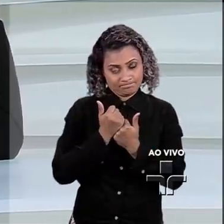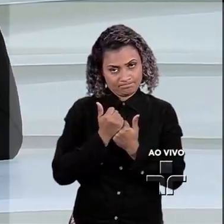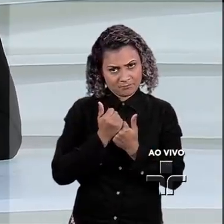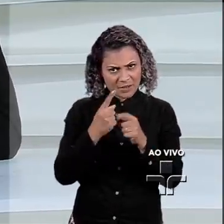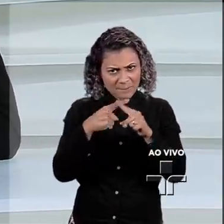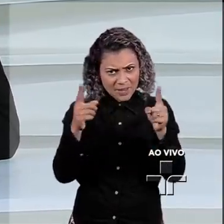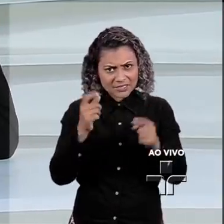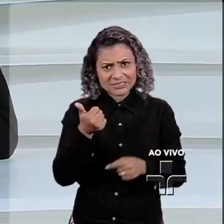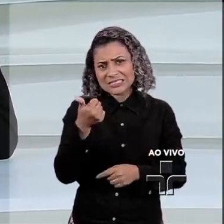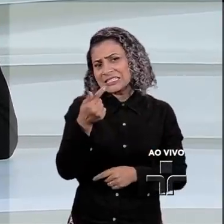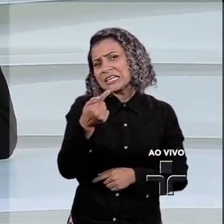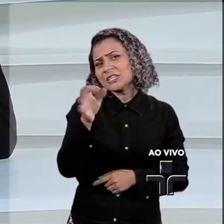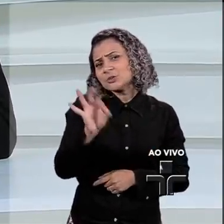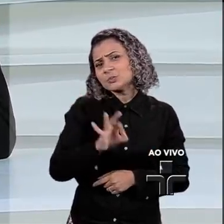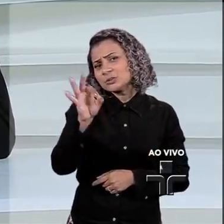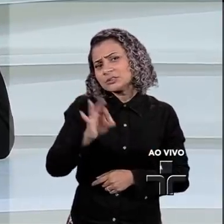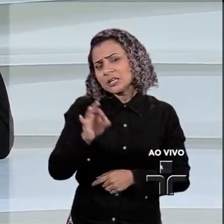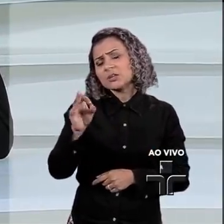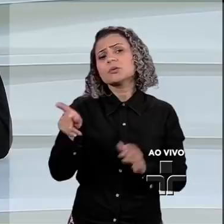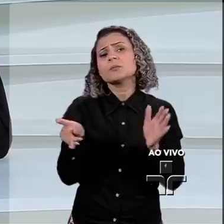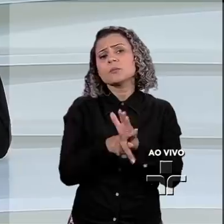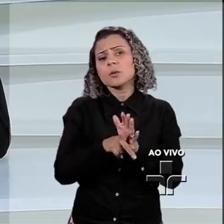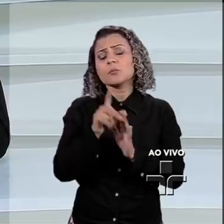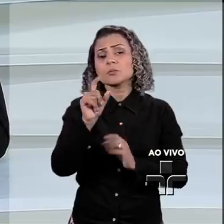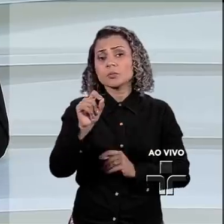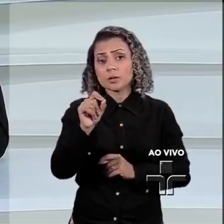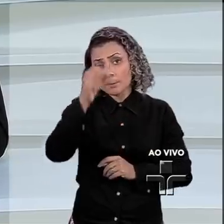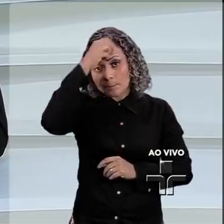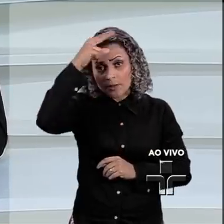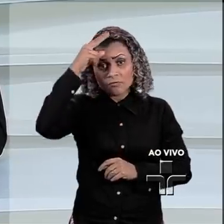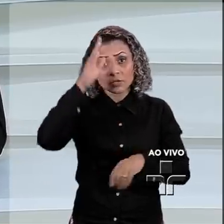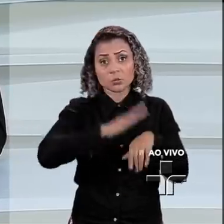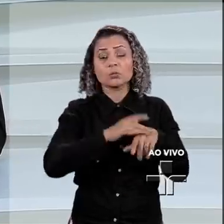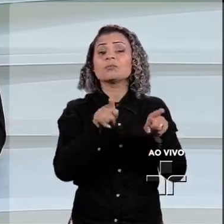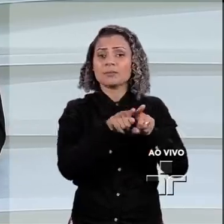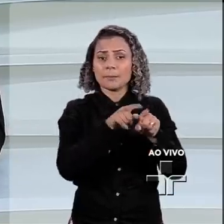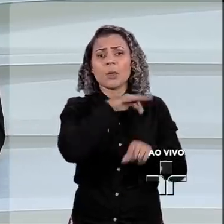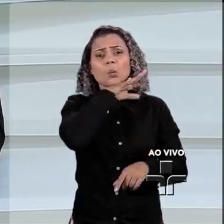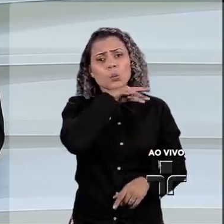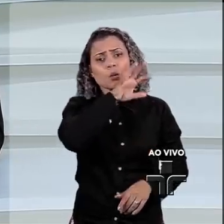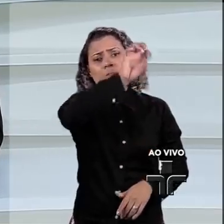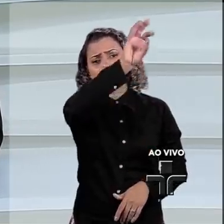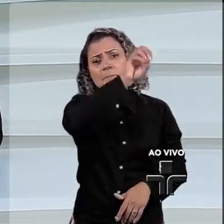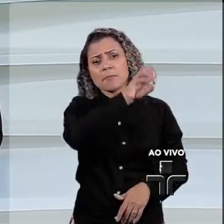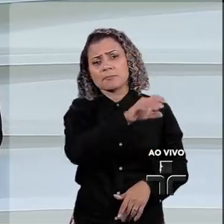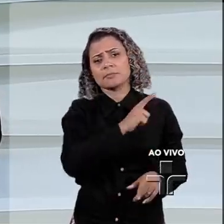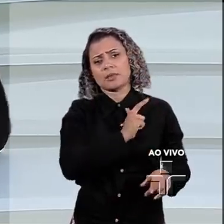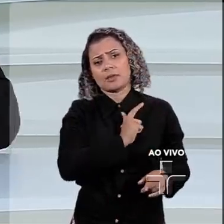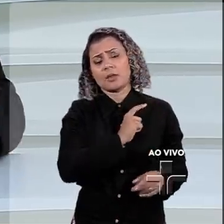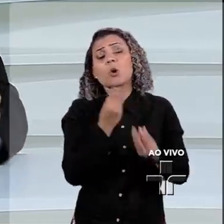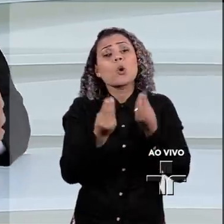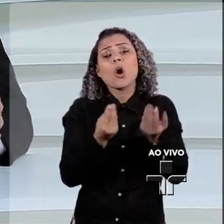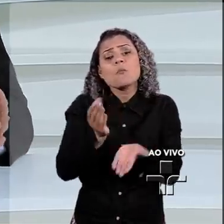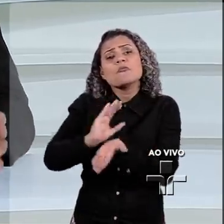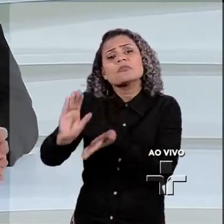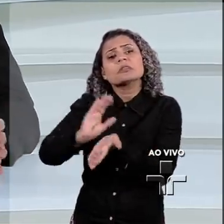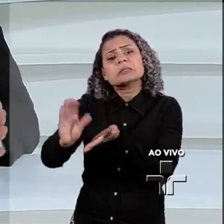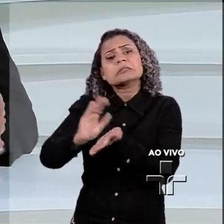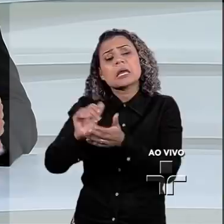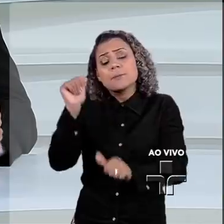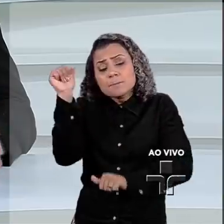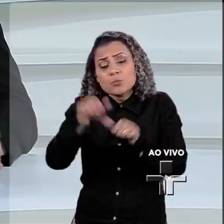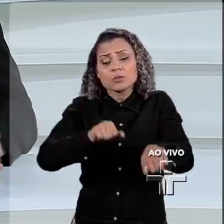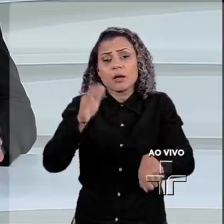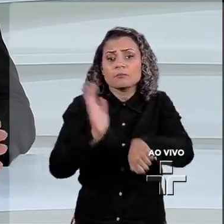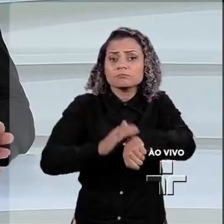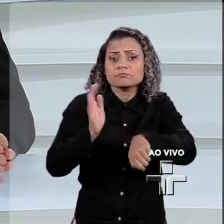aí 17% de calçadas são da Prefeitura e que estão em péssimo estado também. Como financiar e como mudar aí na prática,